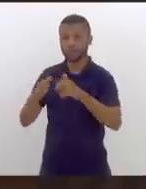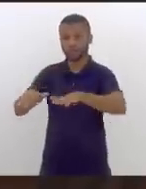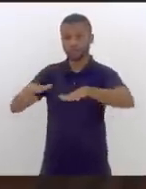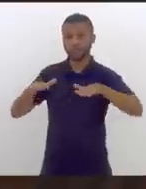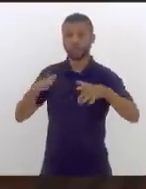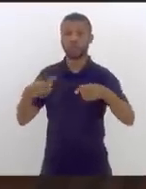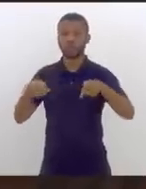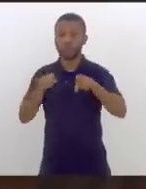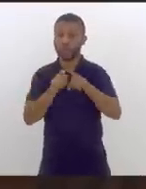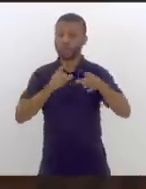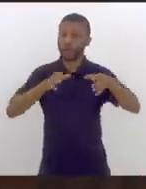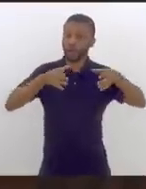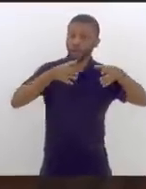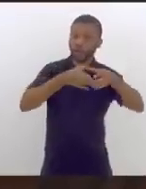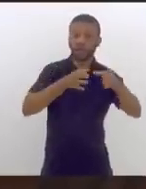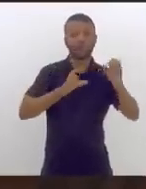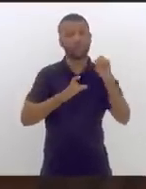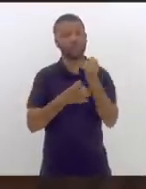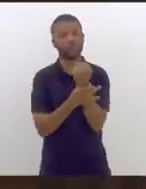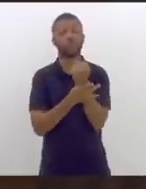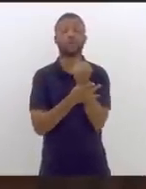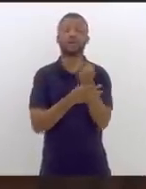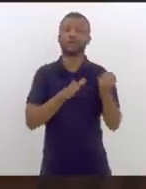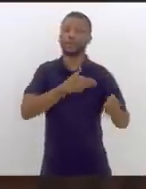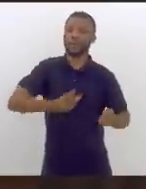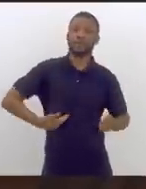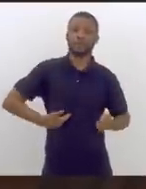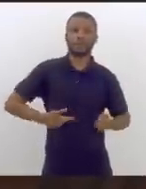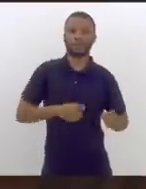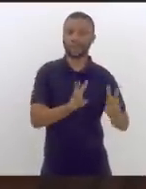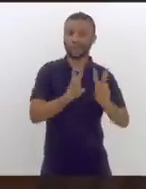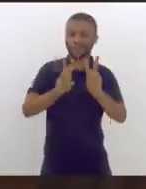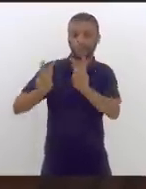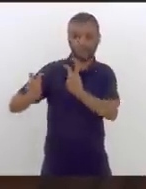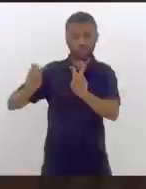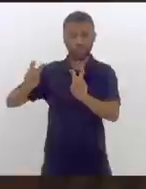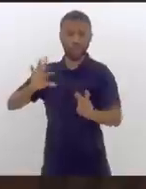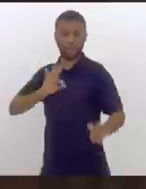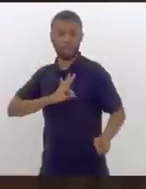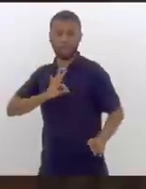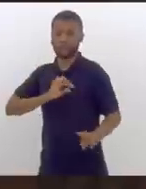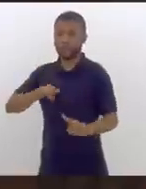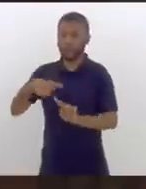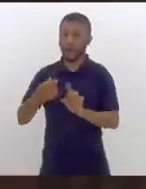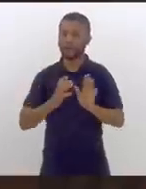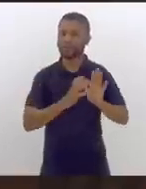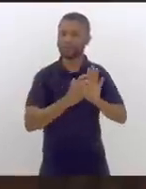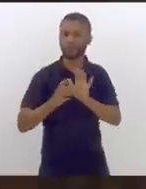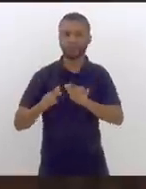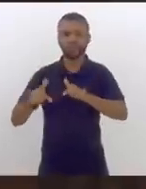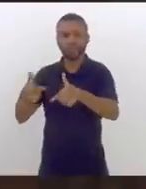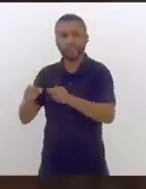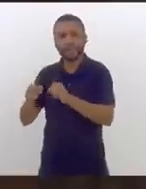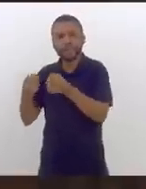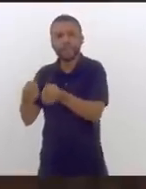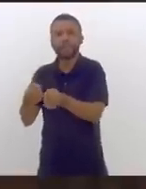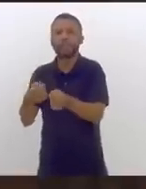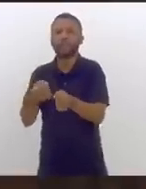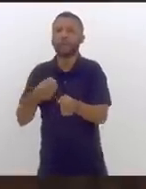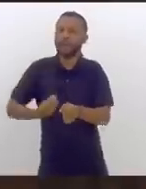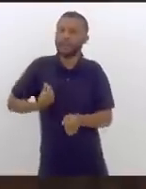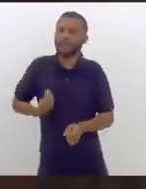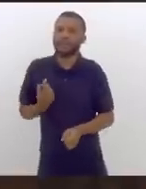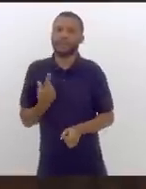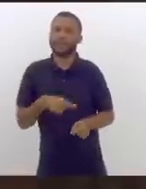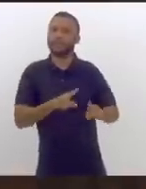segurança pública e assunto de polícia e da frente parlamentar de defesa da vida dos agentes da área da segurança